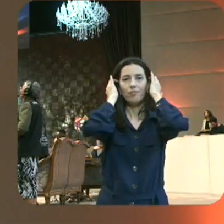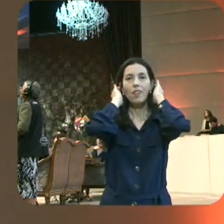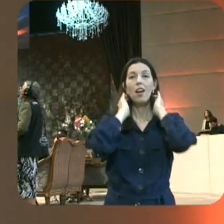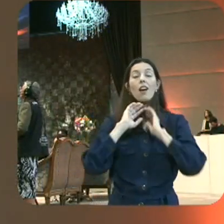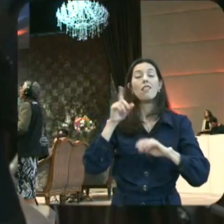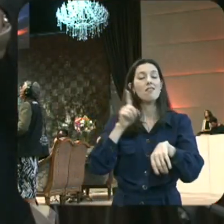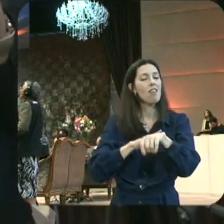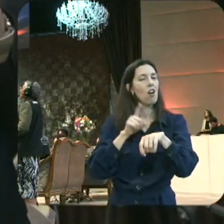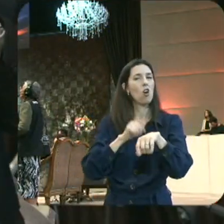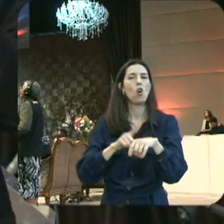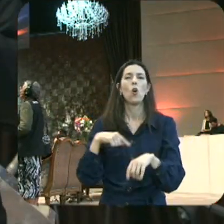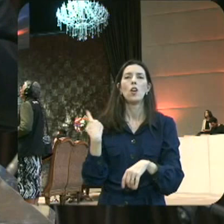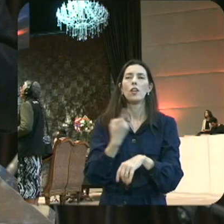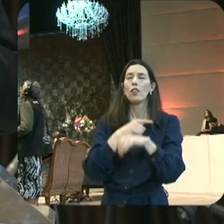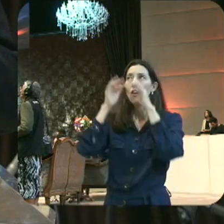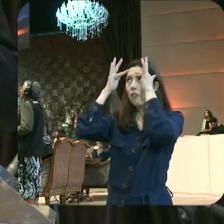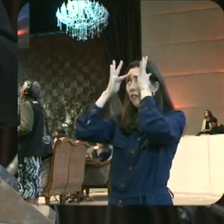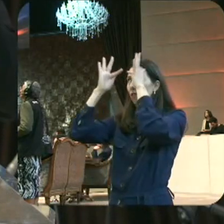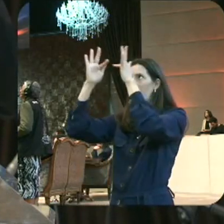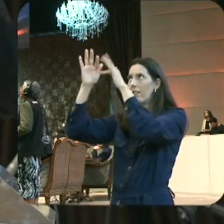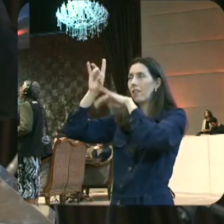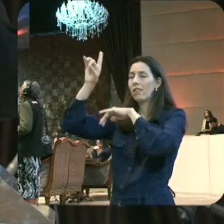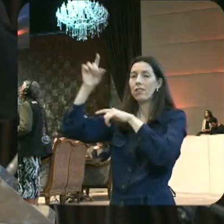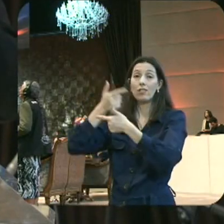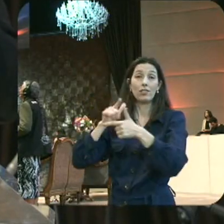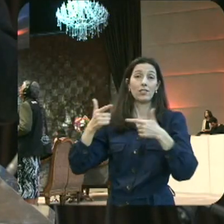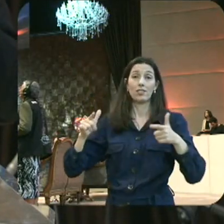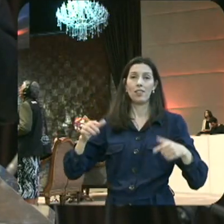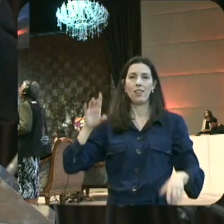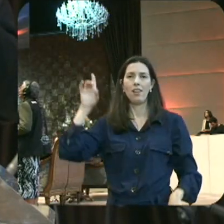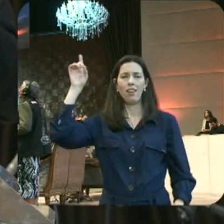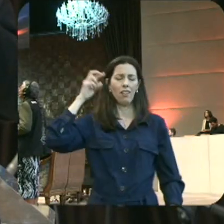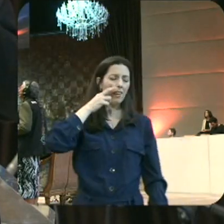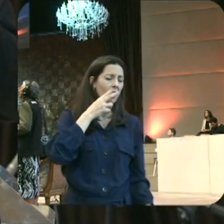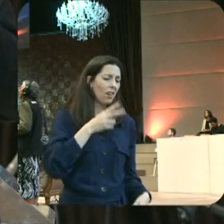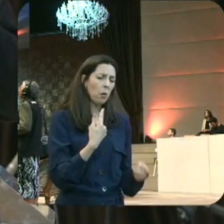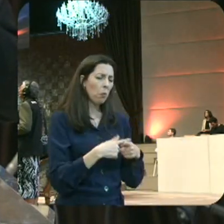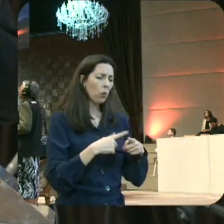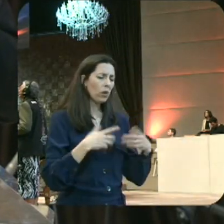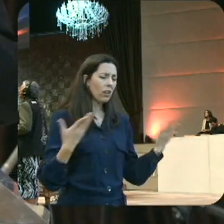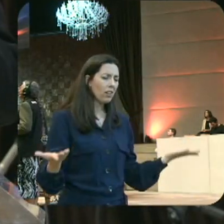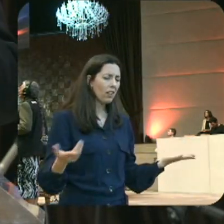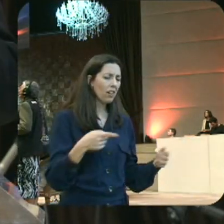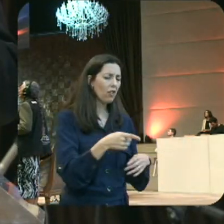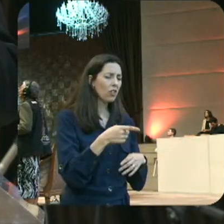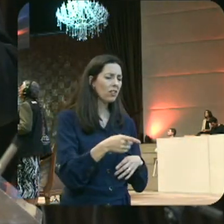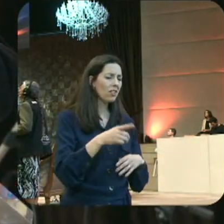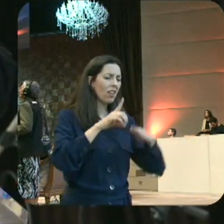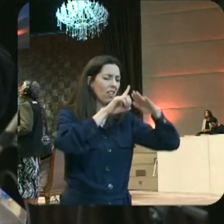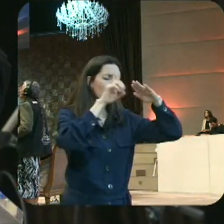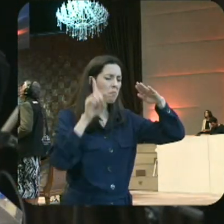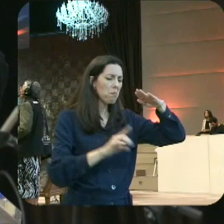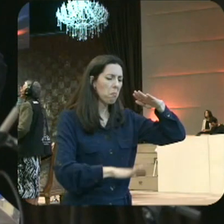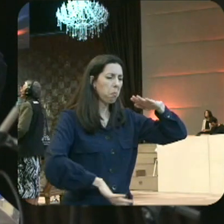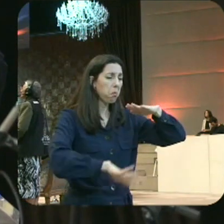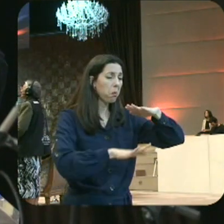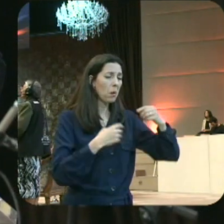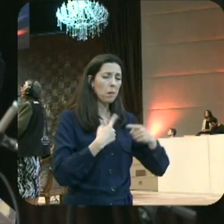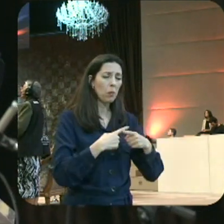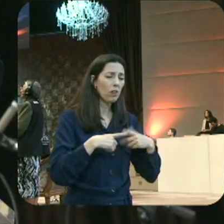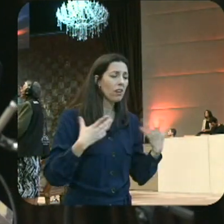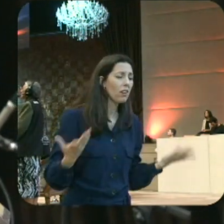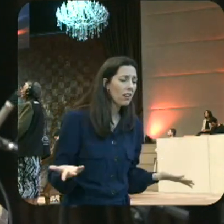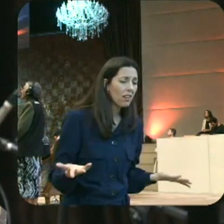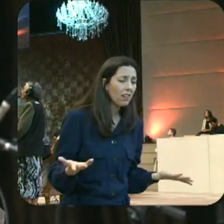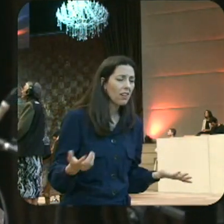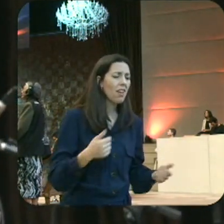E aí Deus olha e diz assim: por que é que você está fazendo isso? E aí a gente considera às vezes